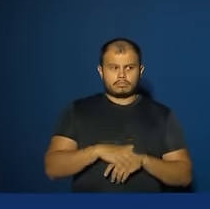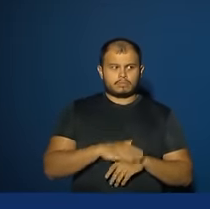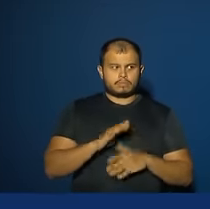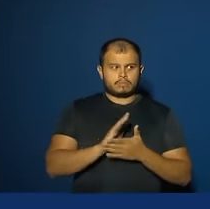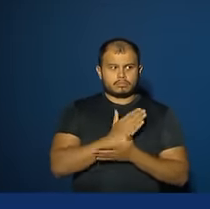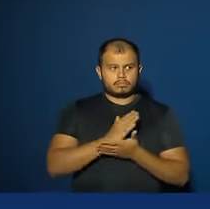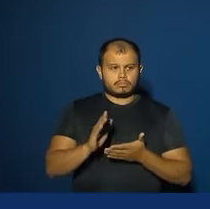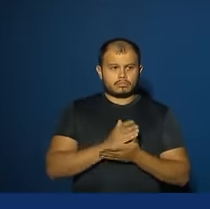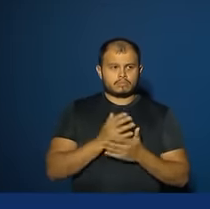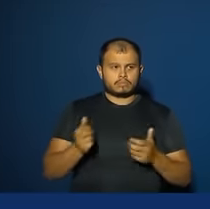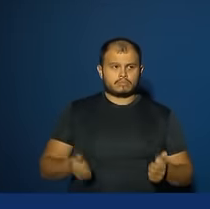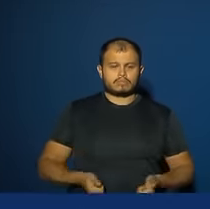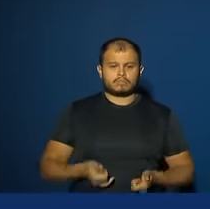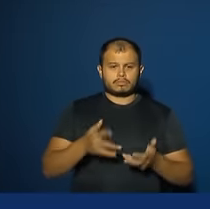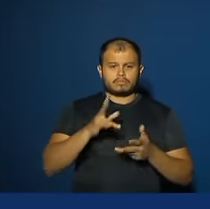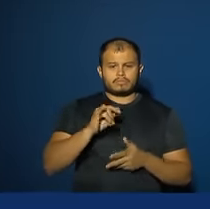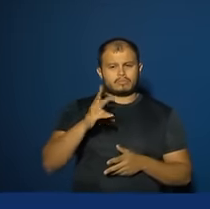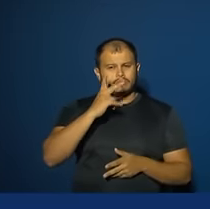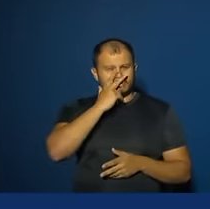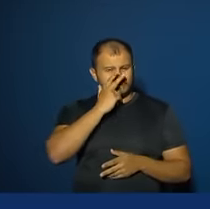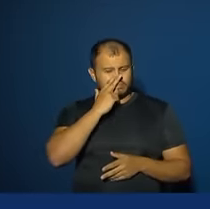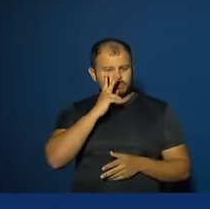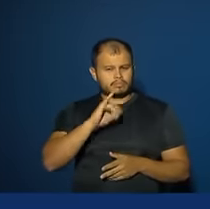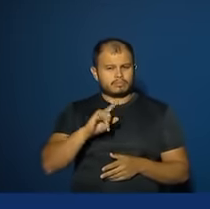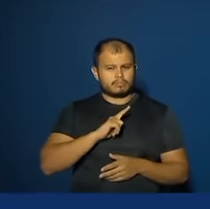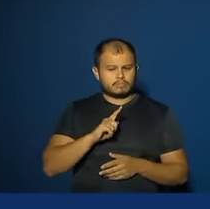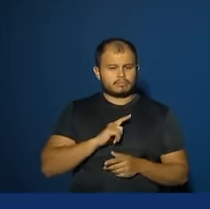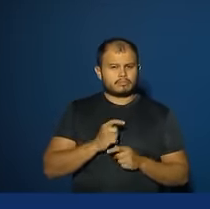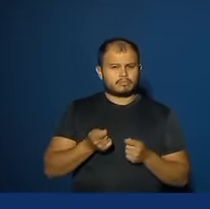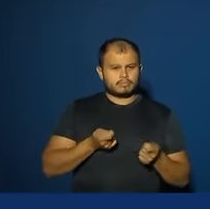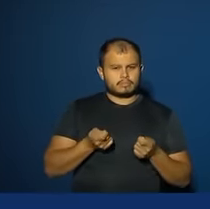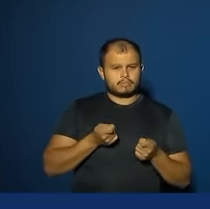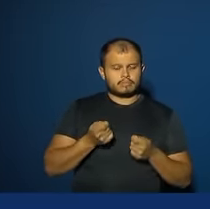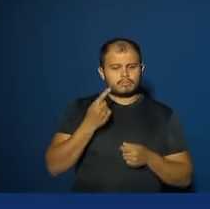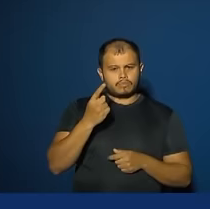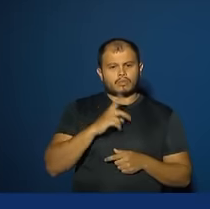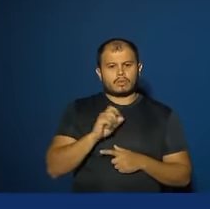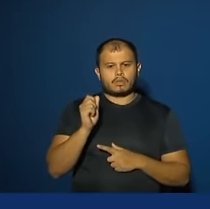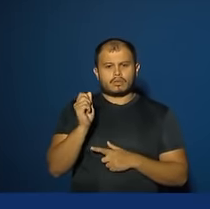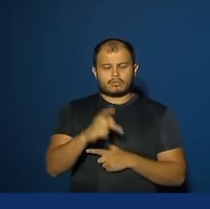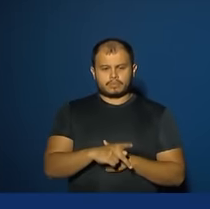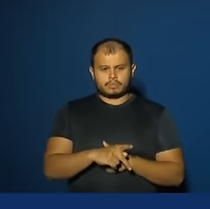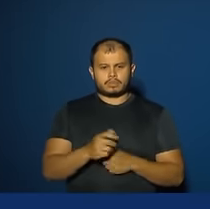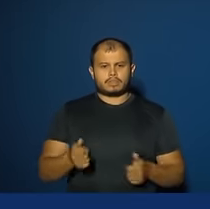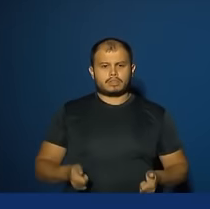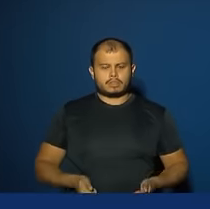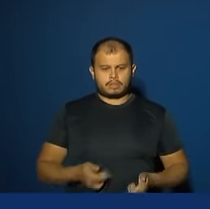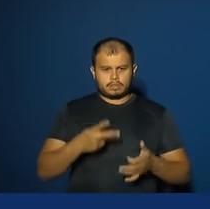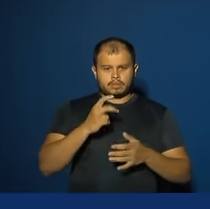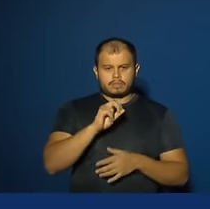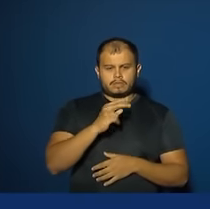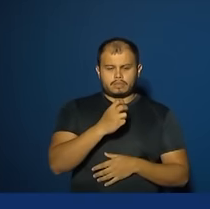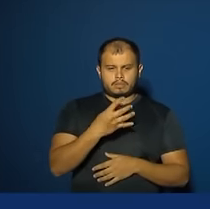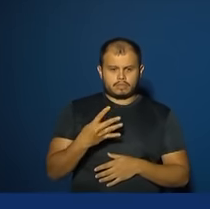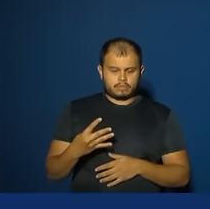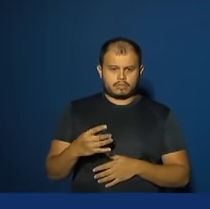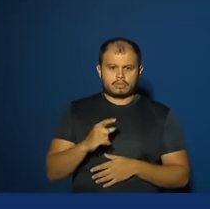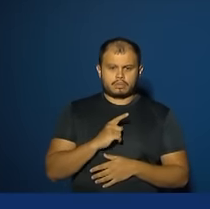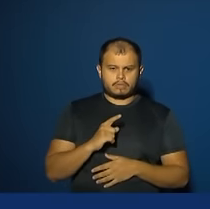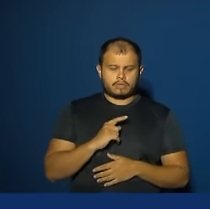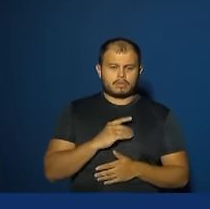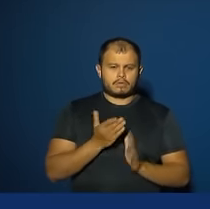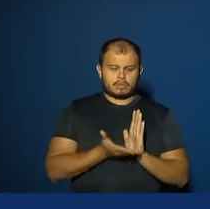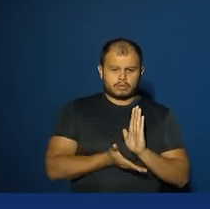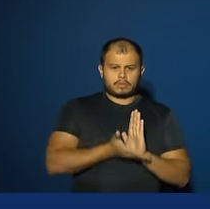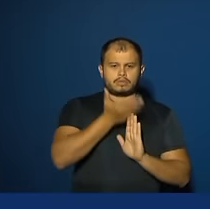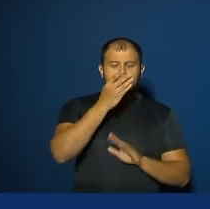das despesas que eu desconfio que estão muito tímidos. Um deles é a previdência. O gasto com previdência em 24, com o crescimento real do salário